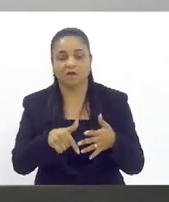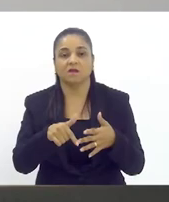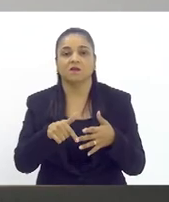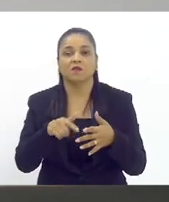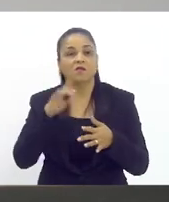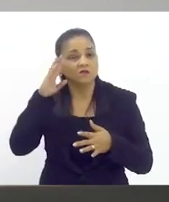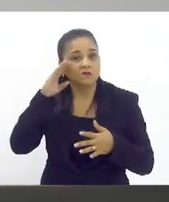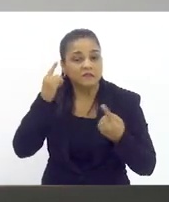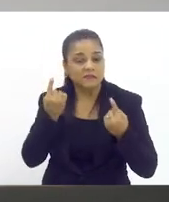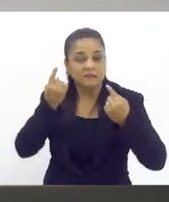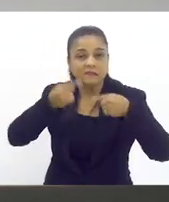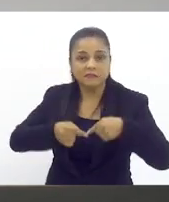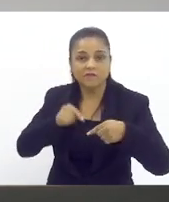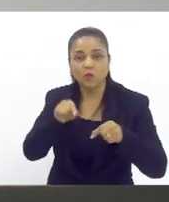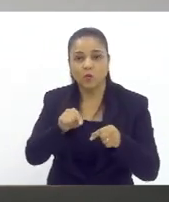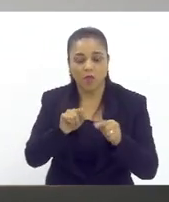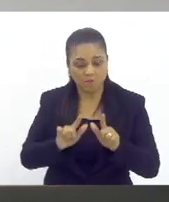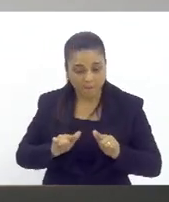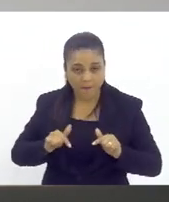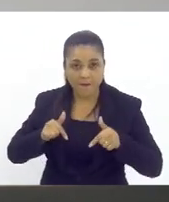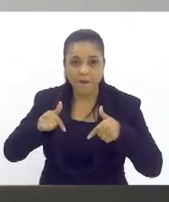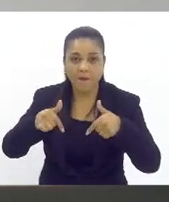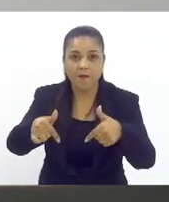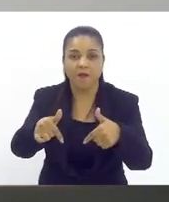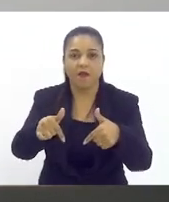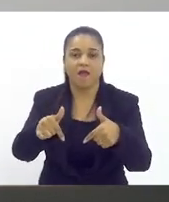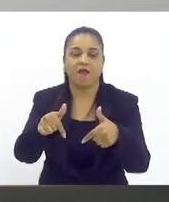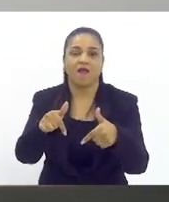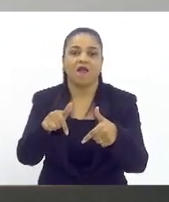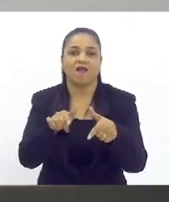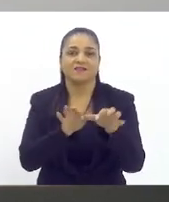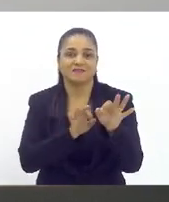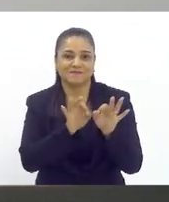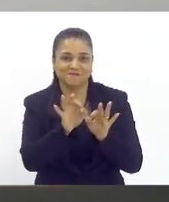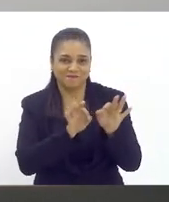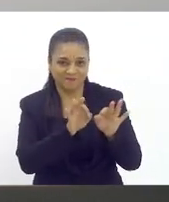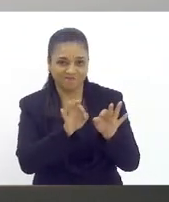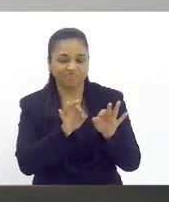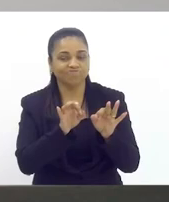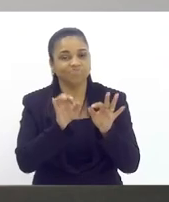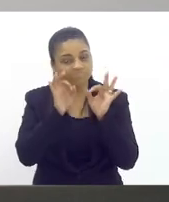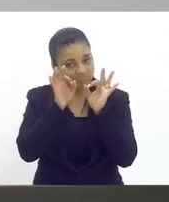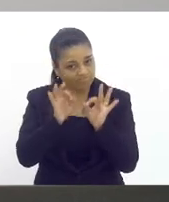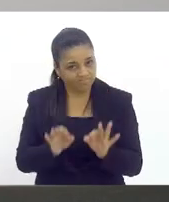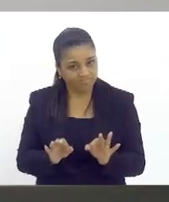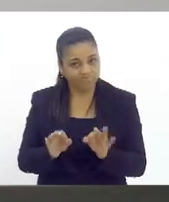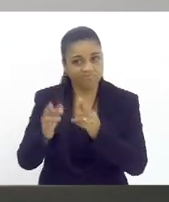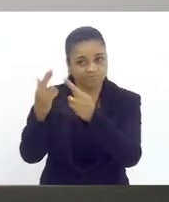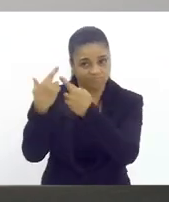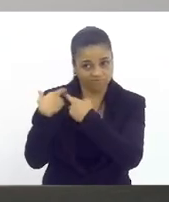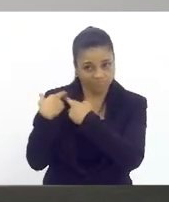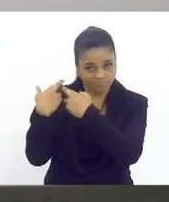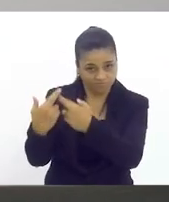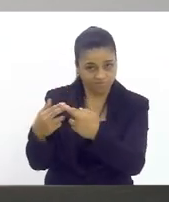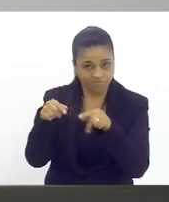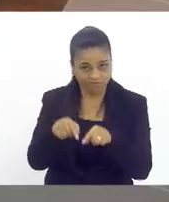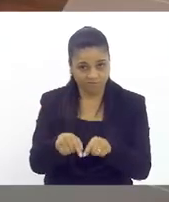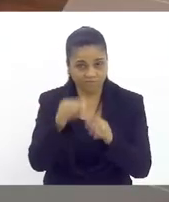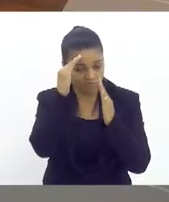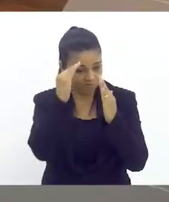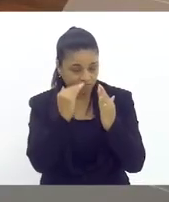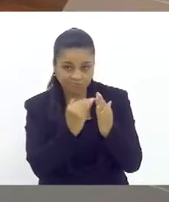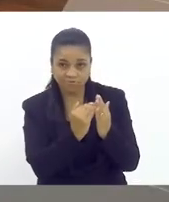grande desafio é conseguir executar esse recurso mas executar ele também com celeridade eficiência etc